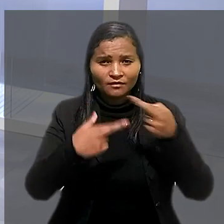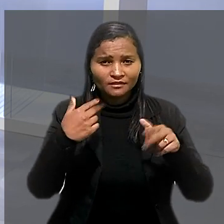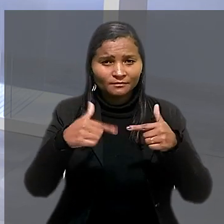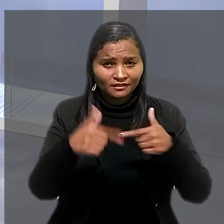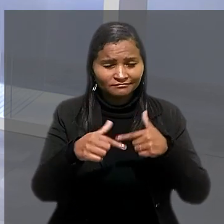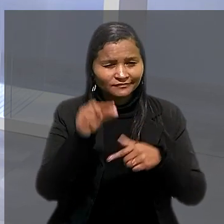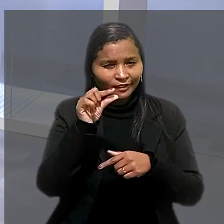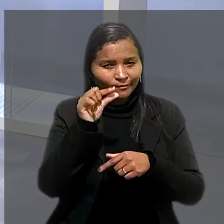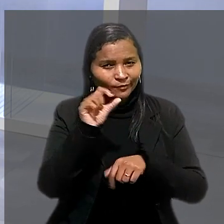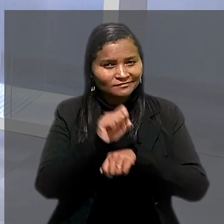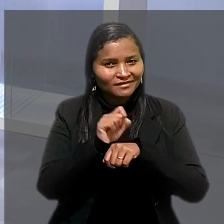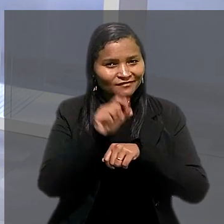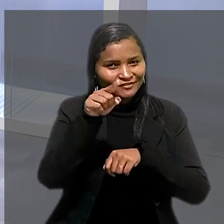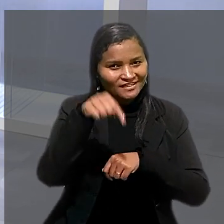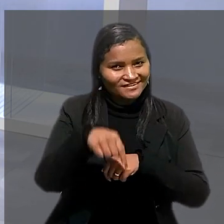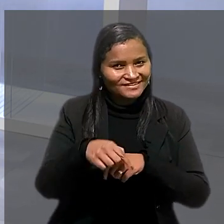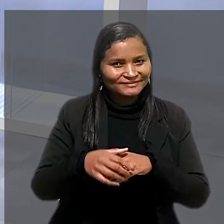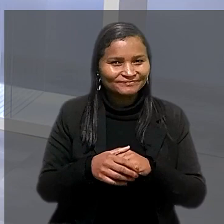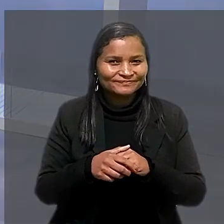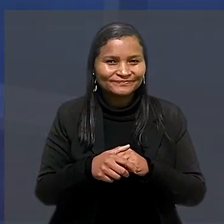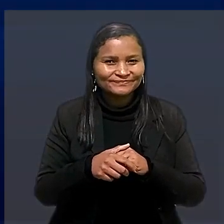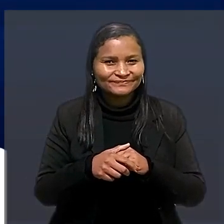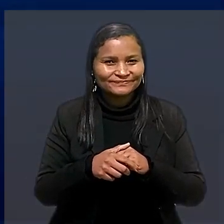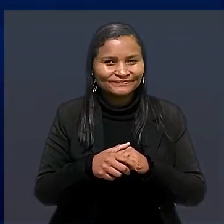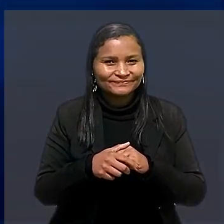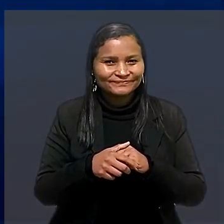trabalhista. É daqui a pouco, a gente te espera aqui.